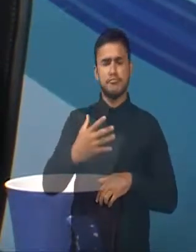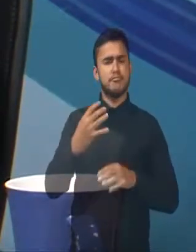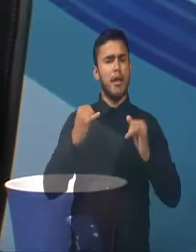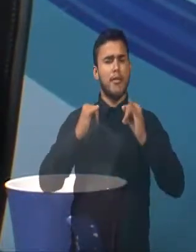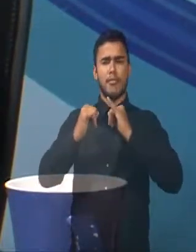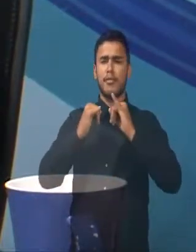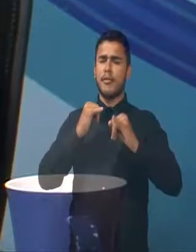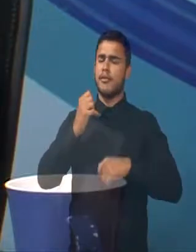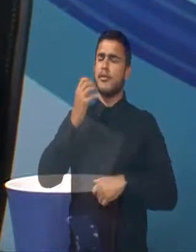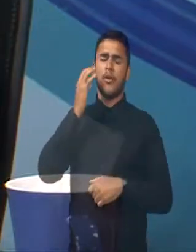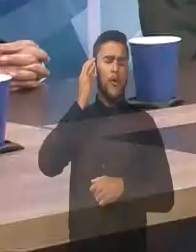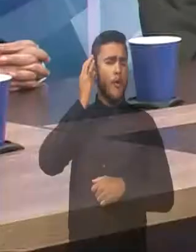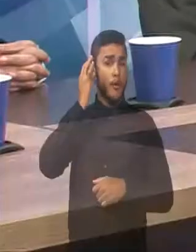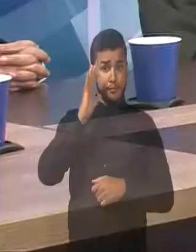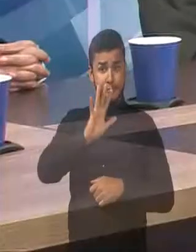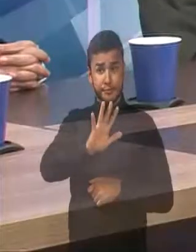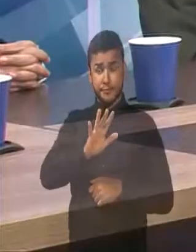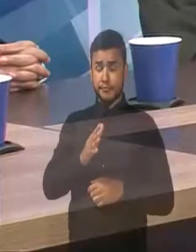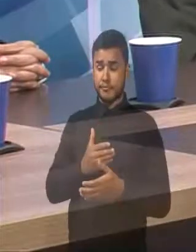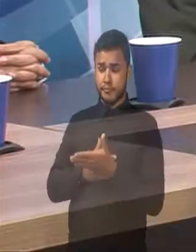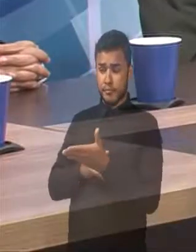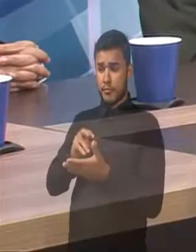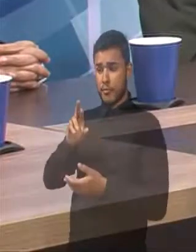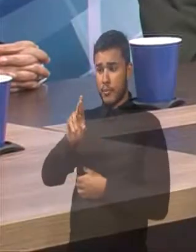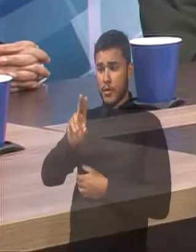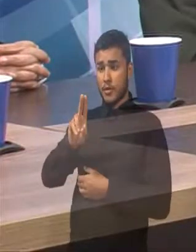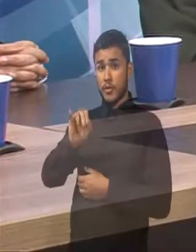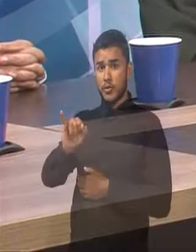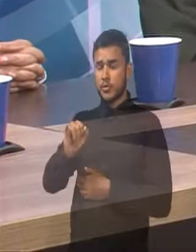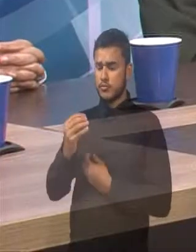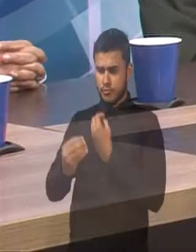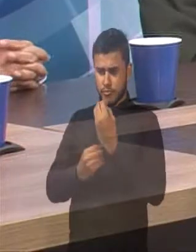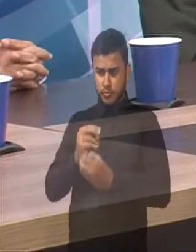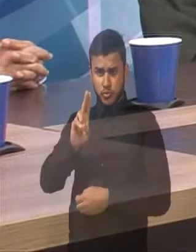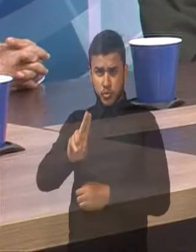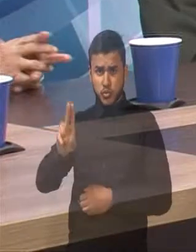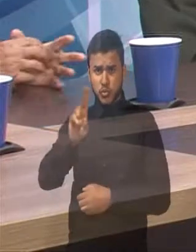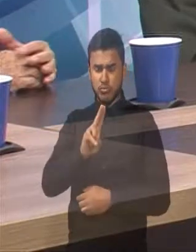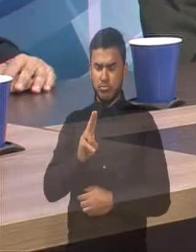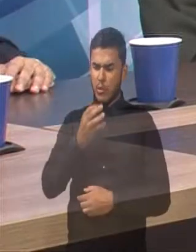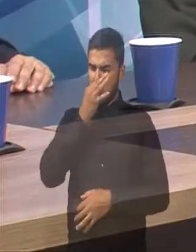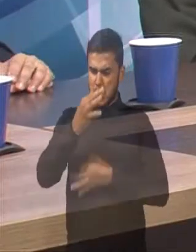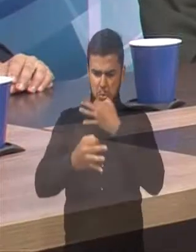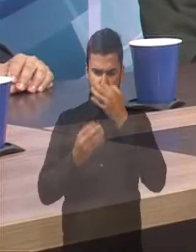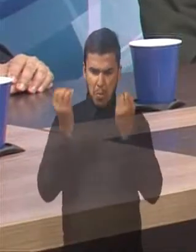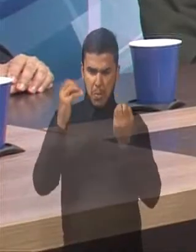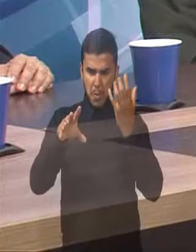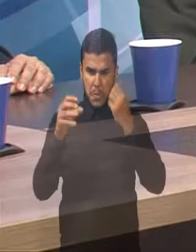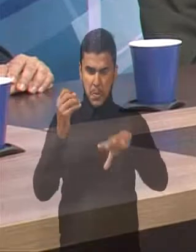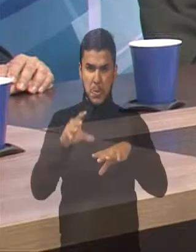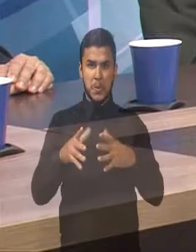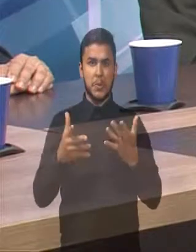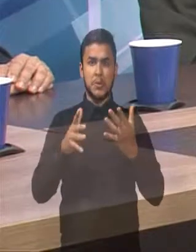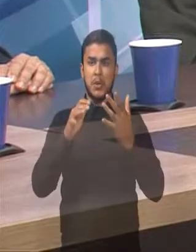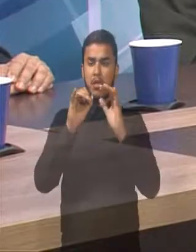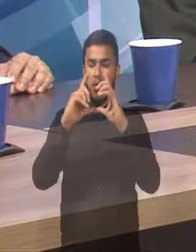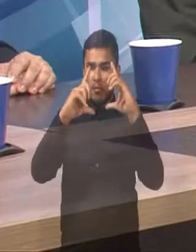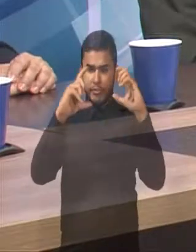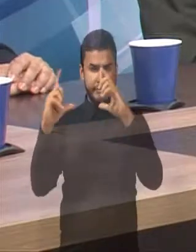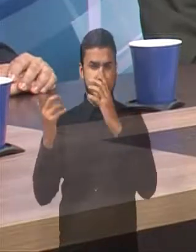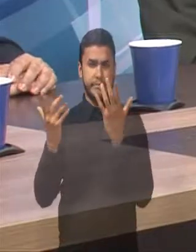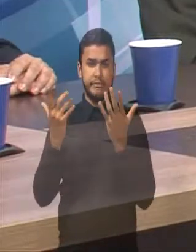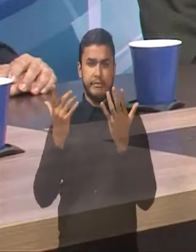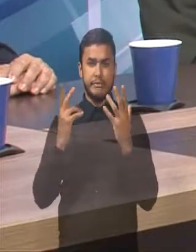aspectos que se possa analisar, que é essa modernidade. Mas o modelo, o uso que se está fazendo no atual, com base na realidade